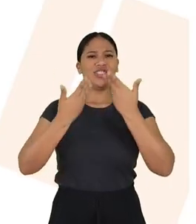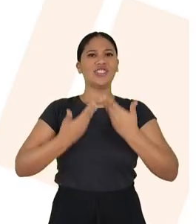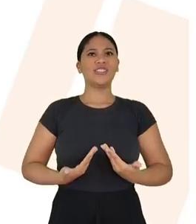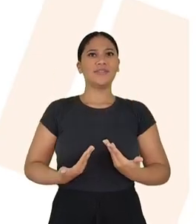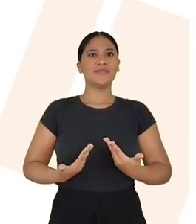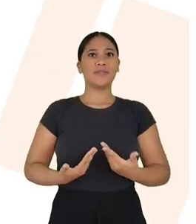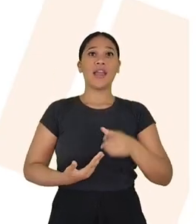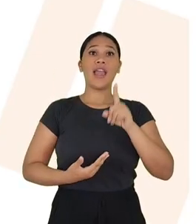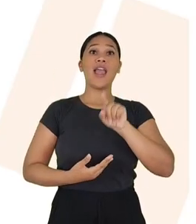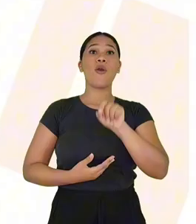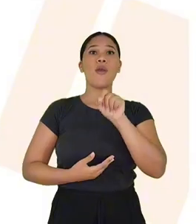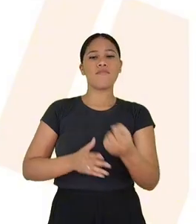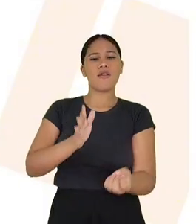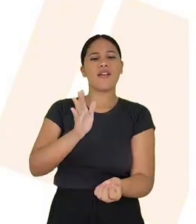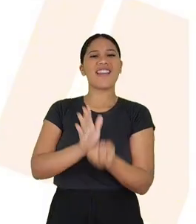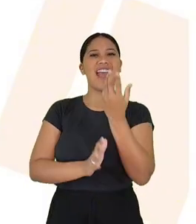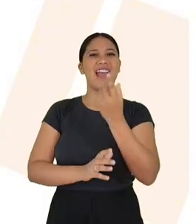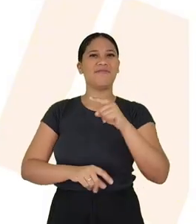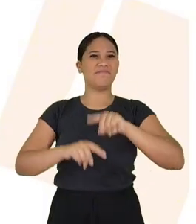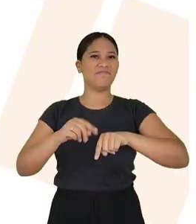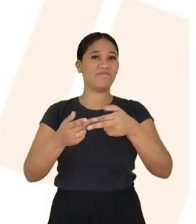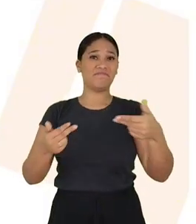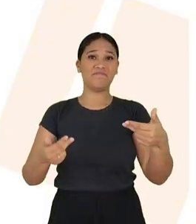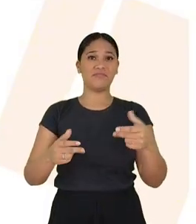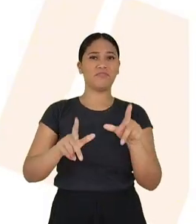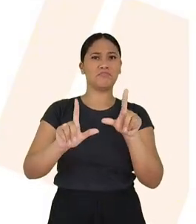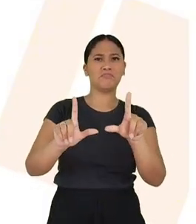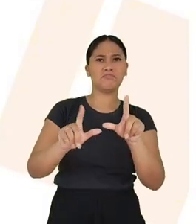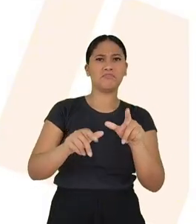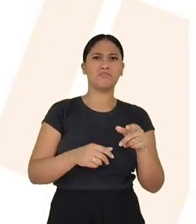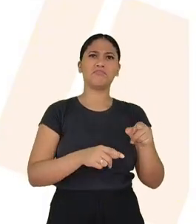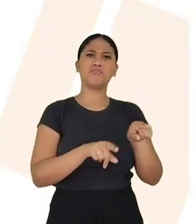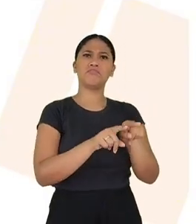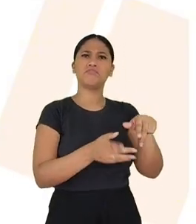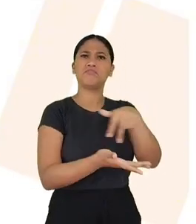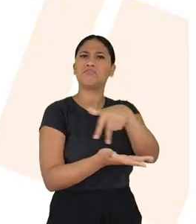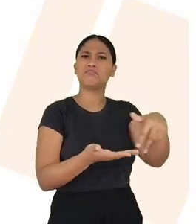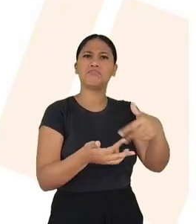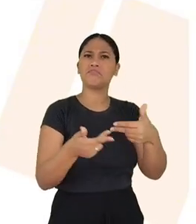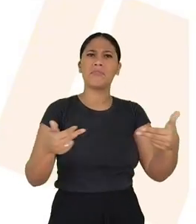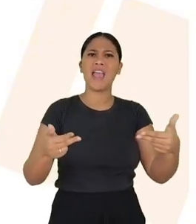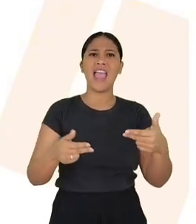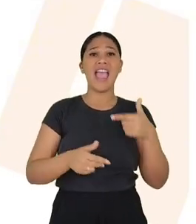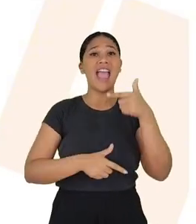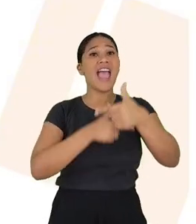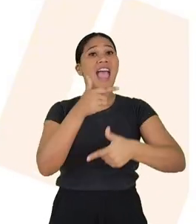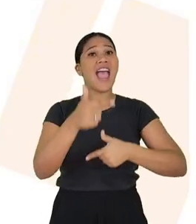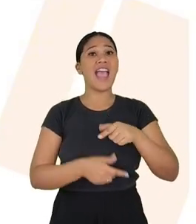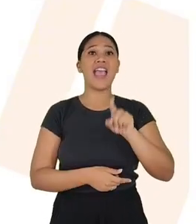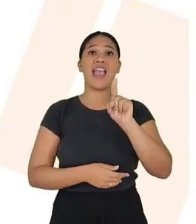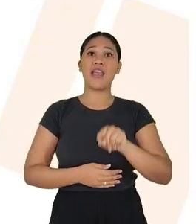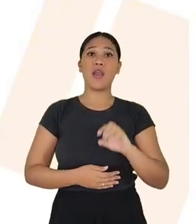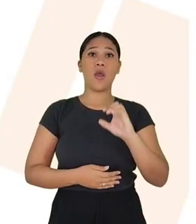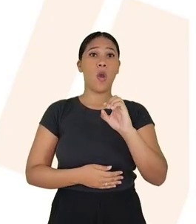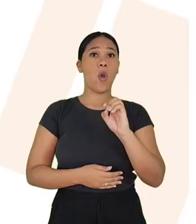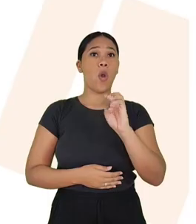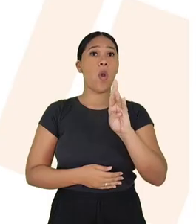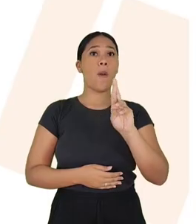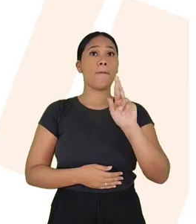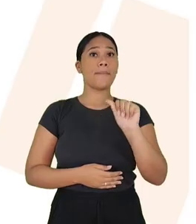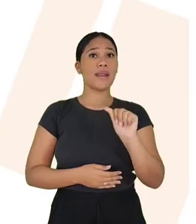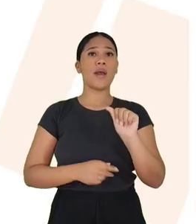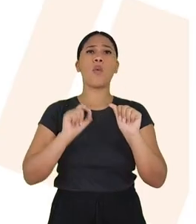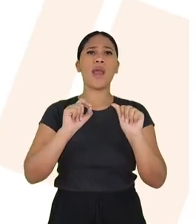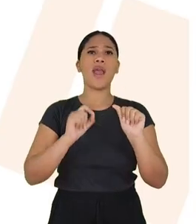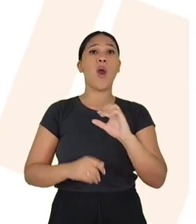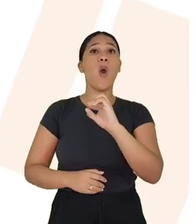artista, o fato de trabalhar a matéria-prima para dela extrair uma obra. A obra é o produto do